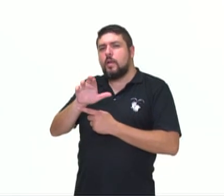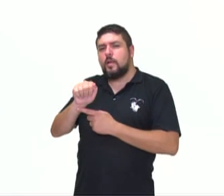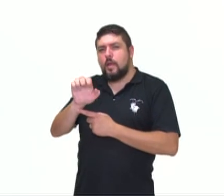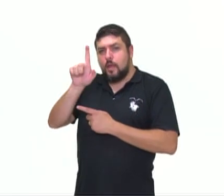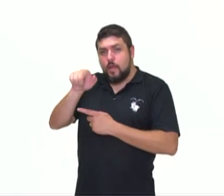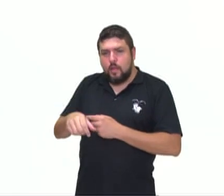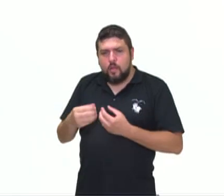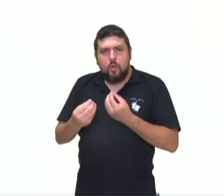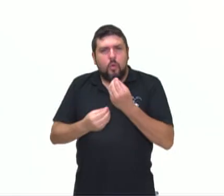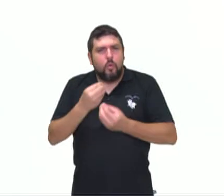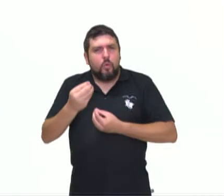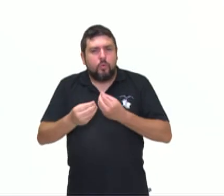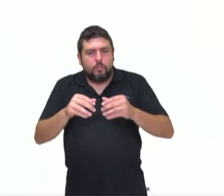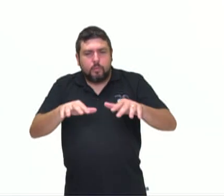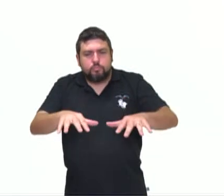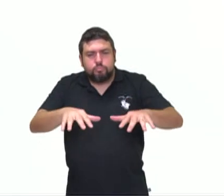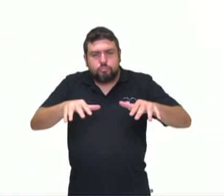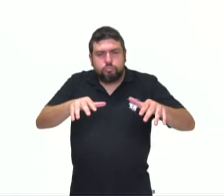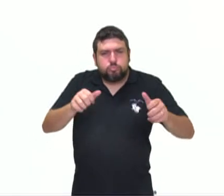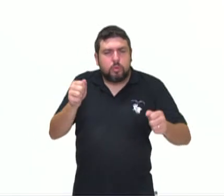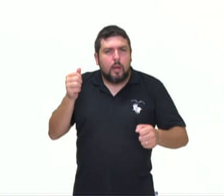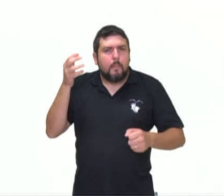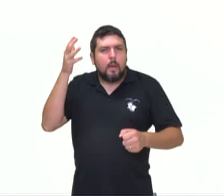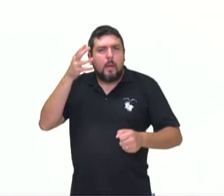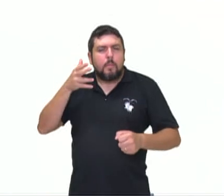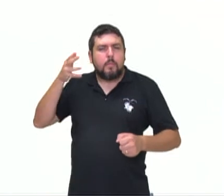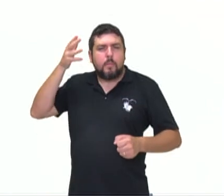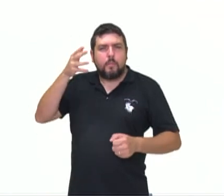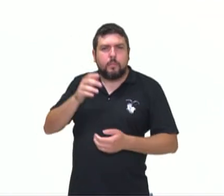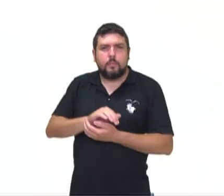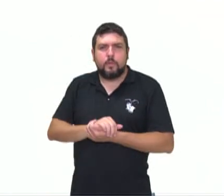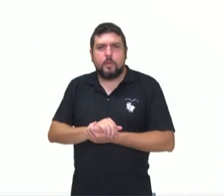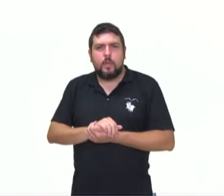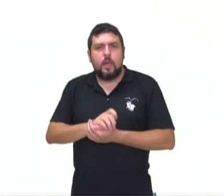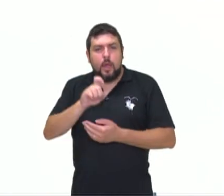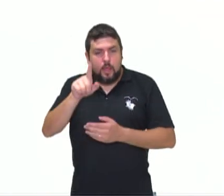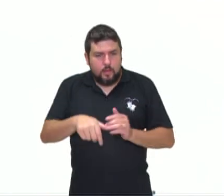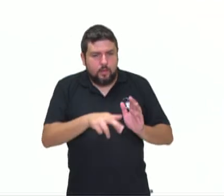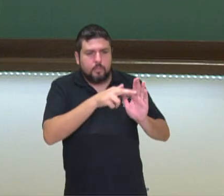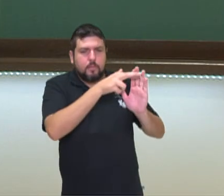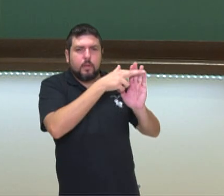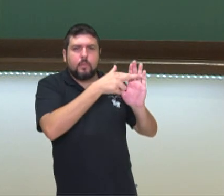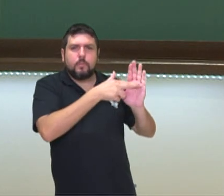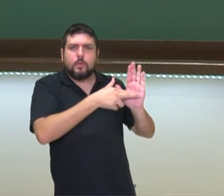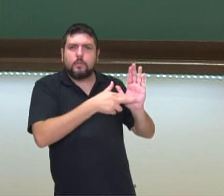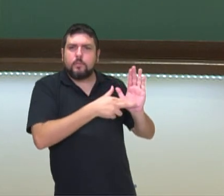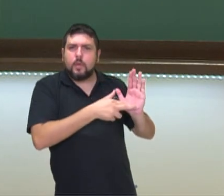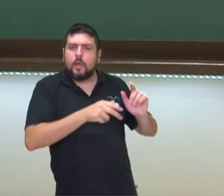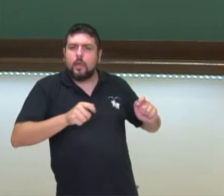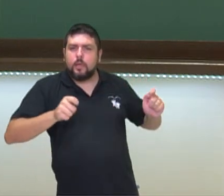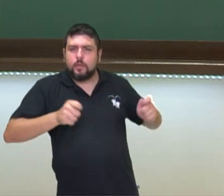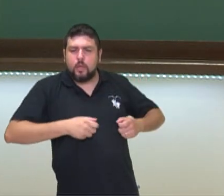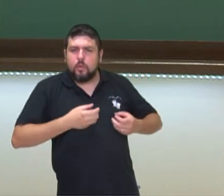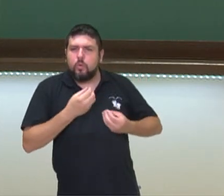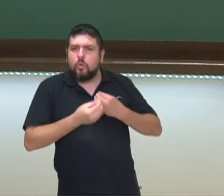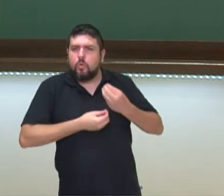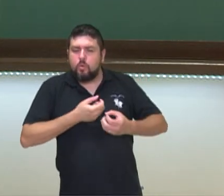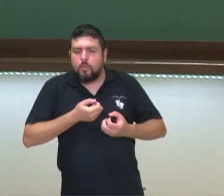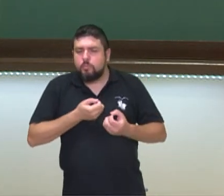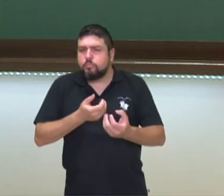em público, o conjunto das regras que auxilia você a conseguir transmitir bem